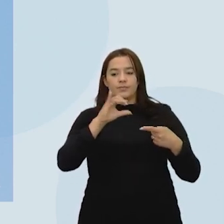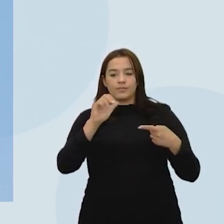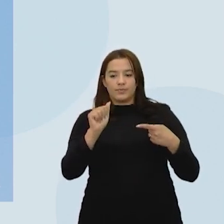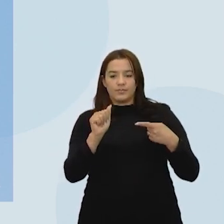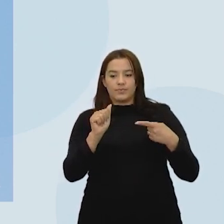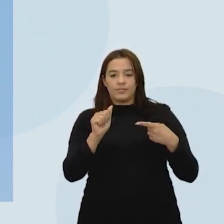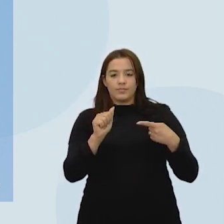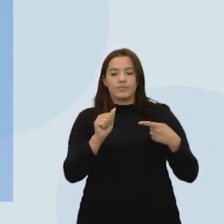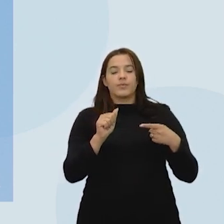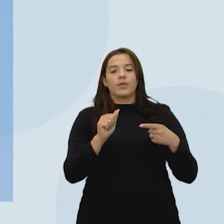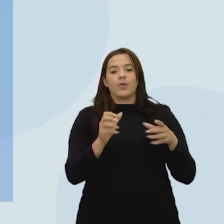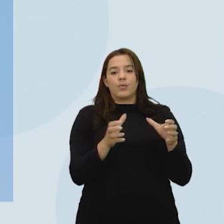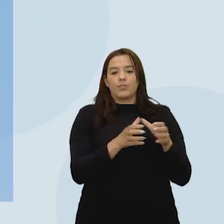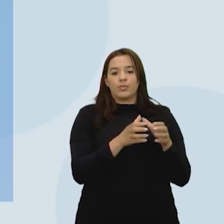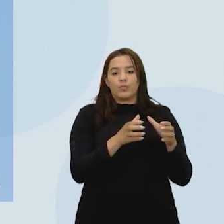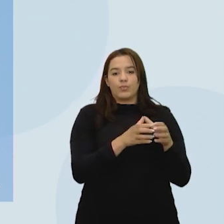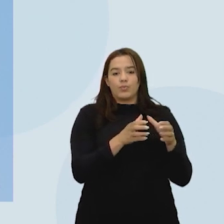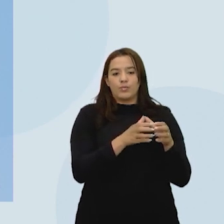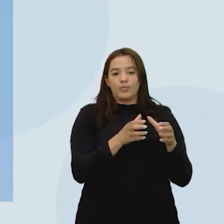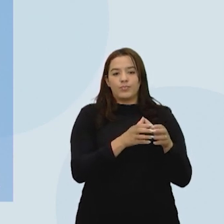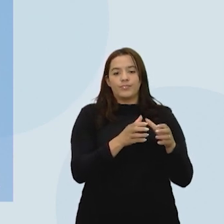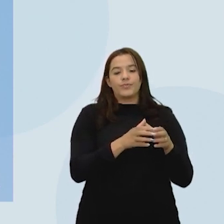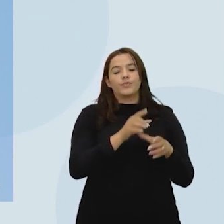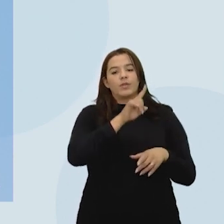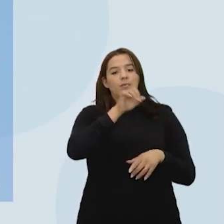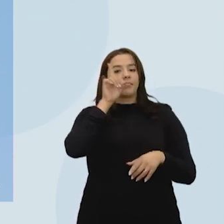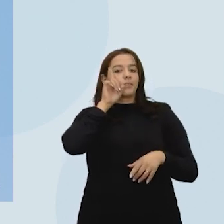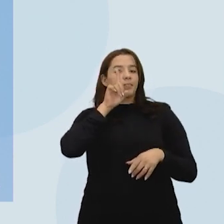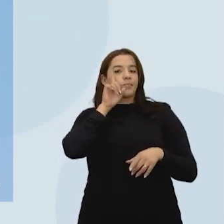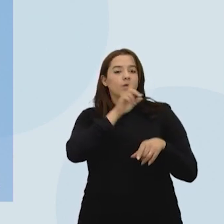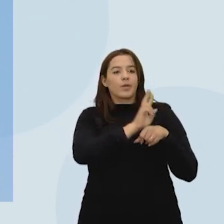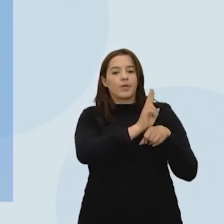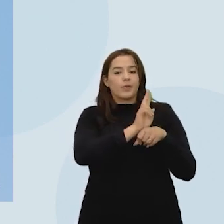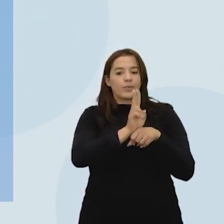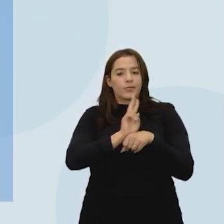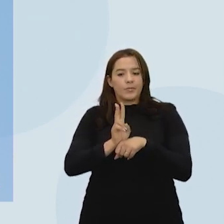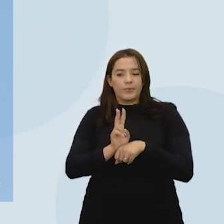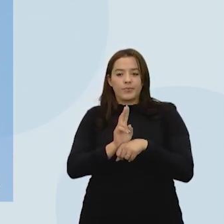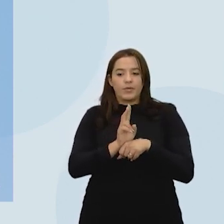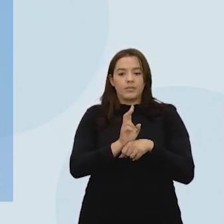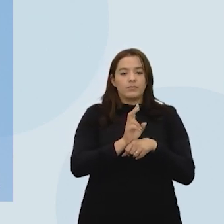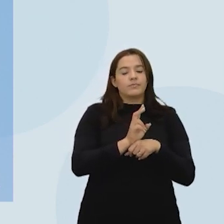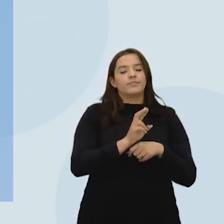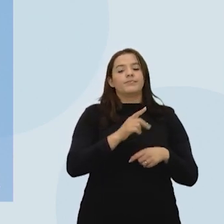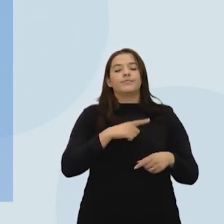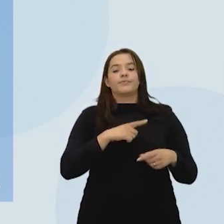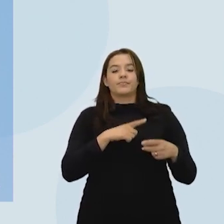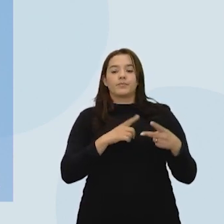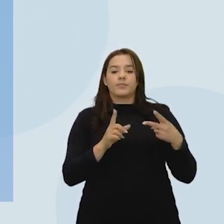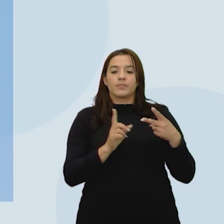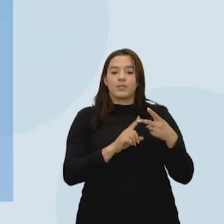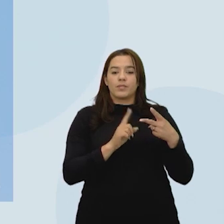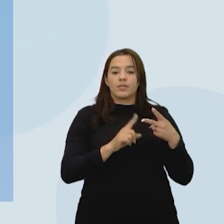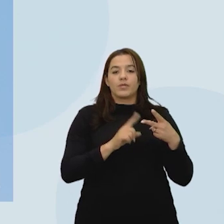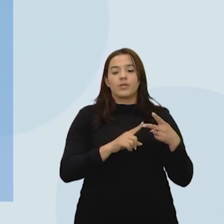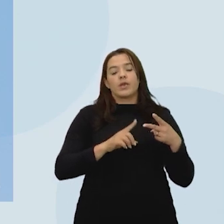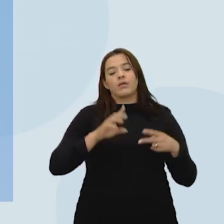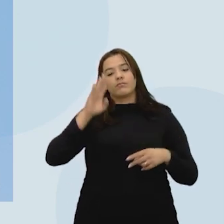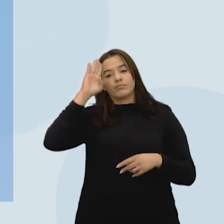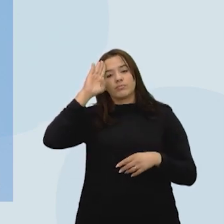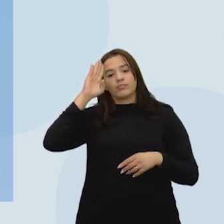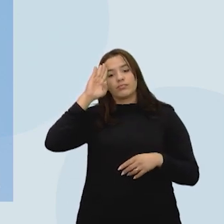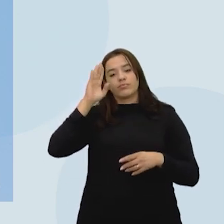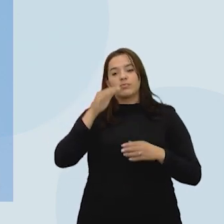que é a instituição norte-americana que cuida de espionagem, e essa articulação entre as ditaduras